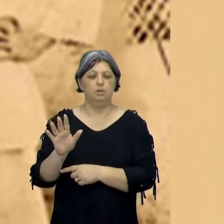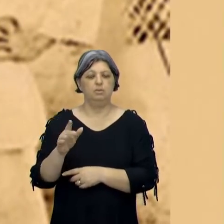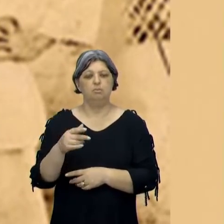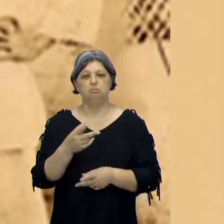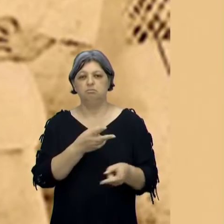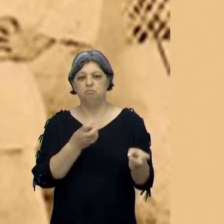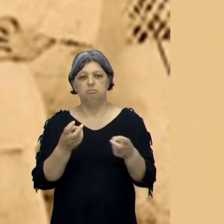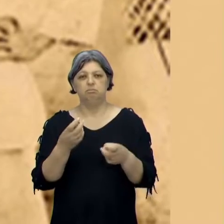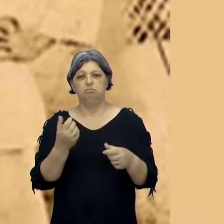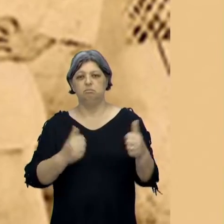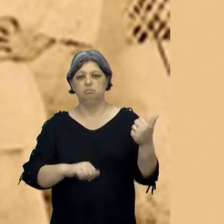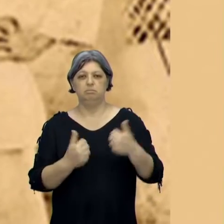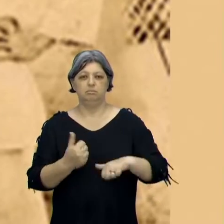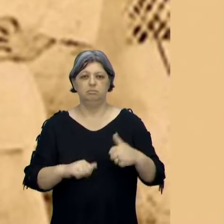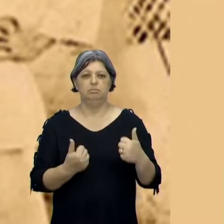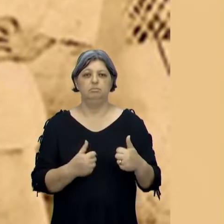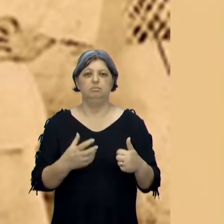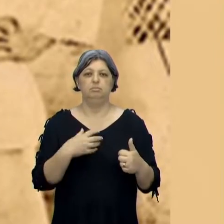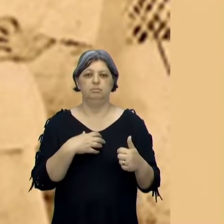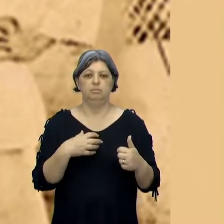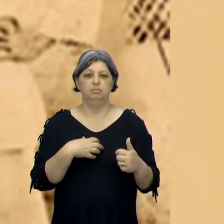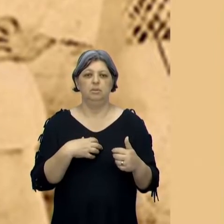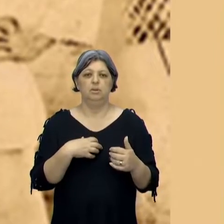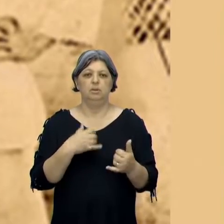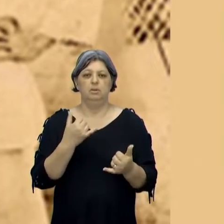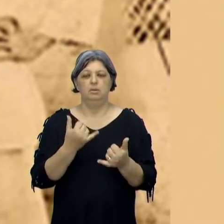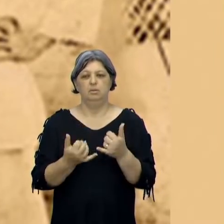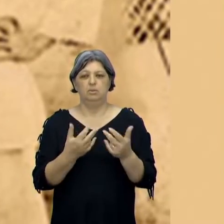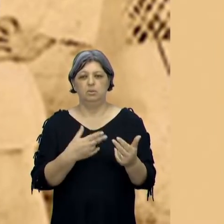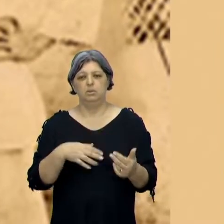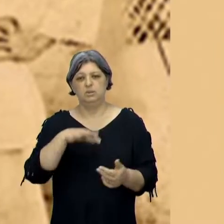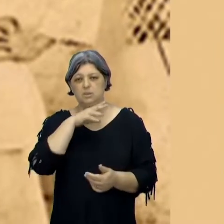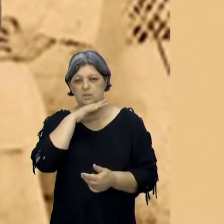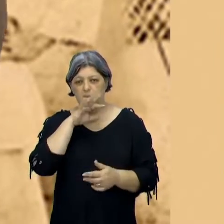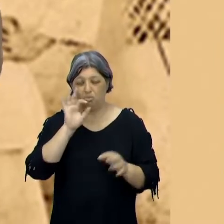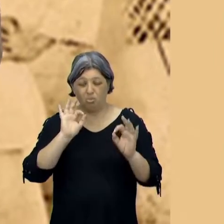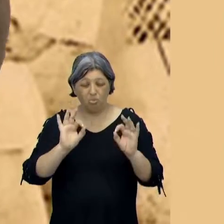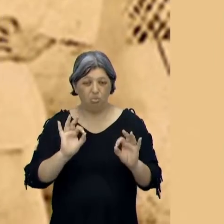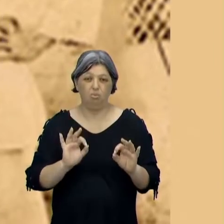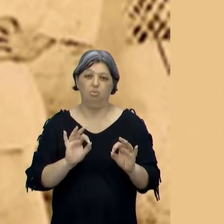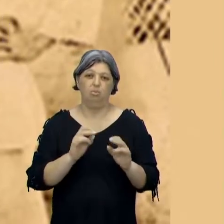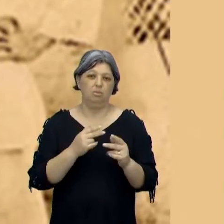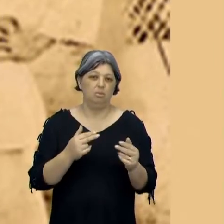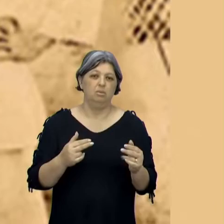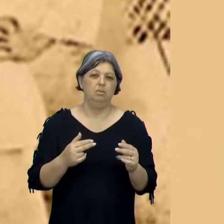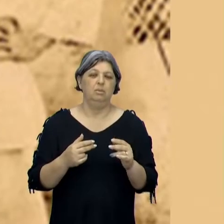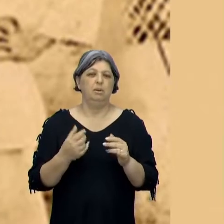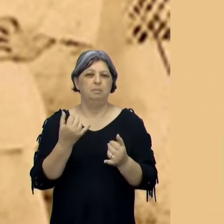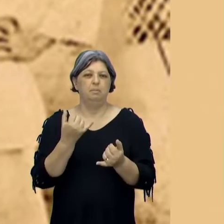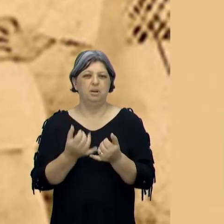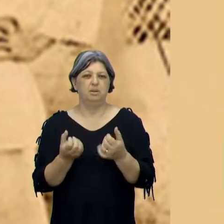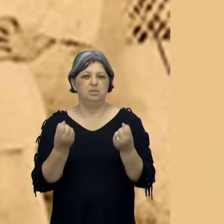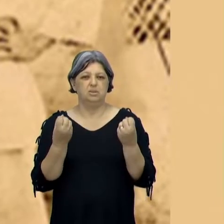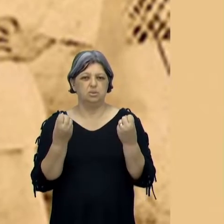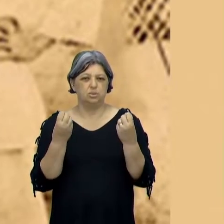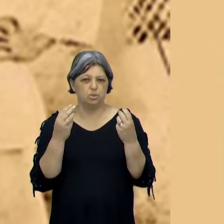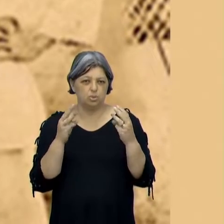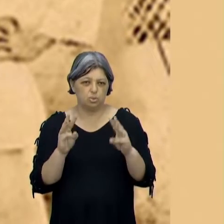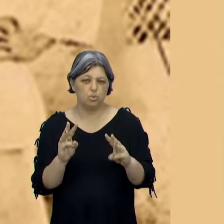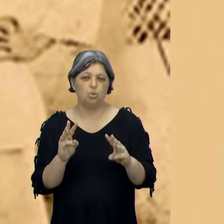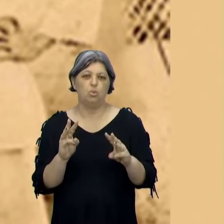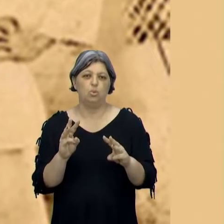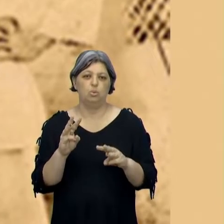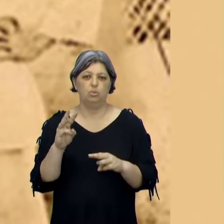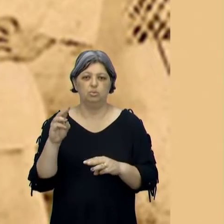de uma maneira como uma espécie de um circo de horrores, né? De uma coisa diferente, um freak show e tal, mostrando